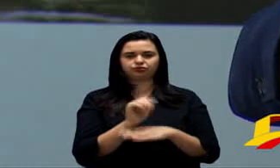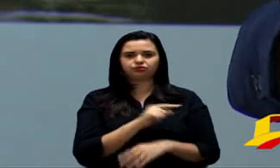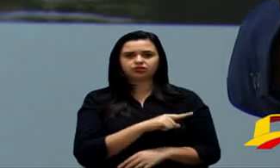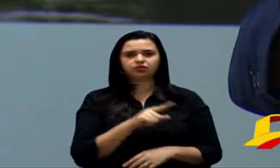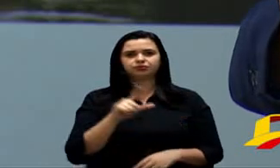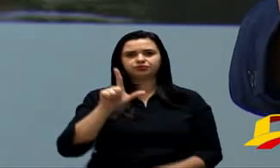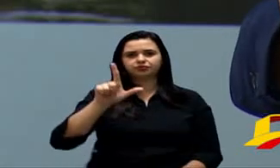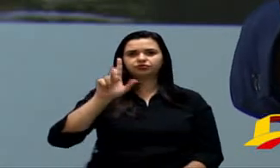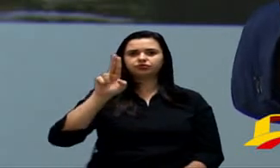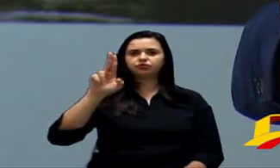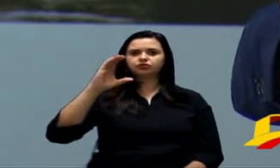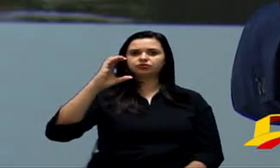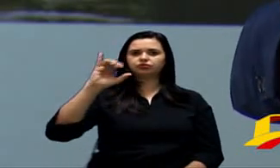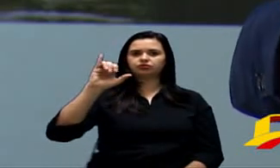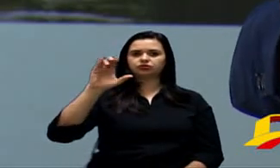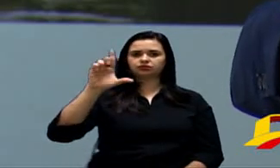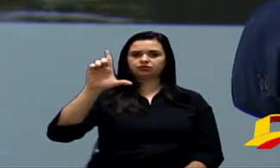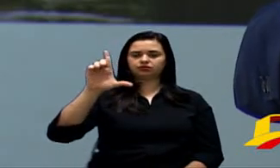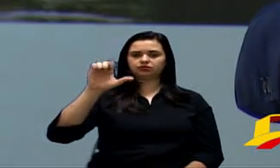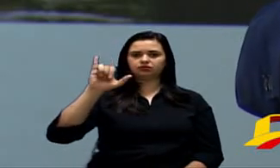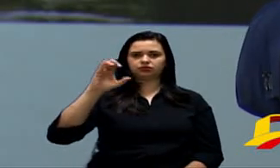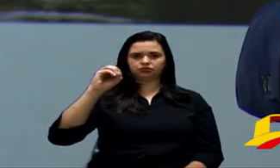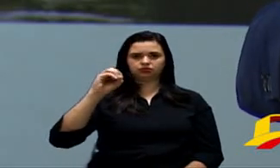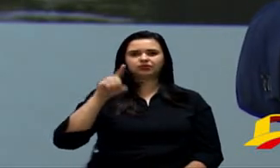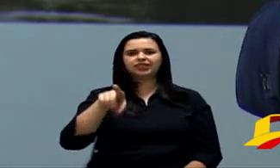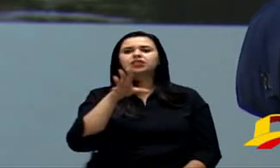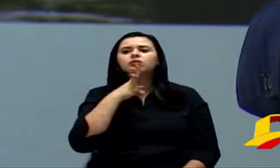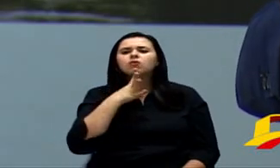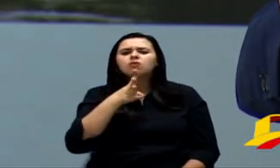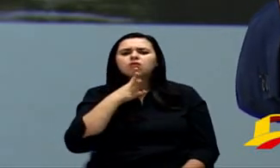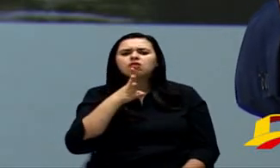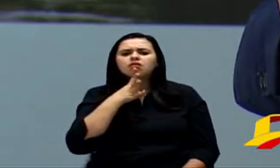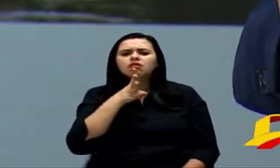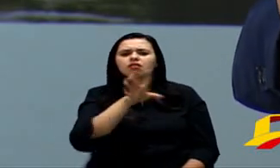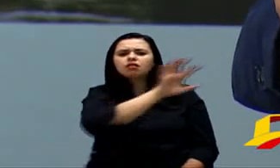que é uma das pessoas que mais conhece o Sandro, que está sofrendo muito